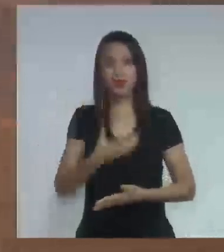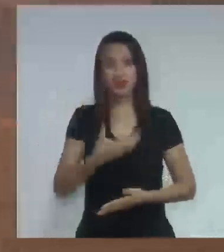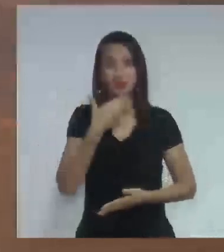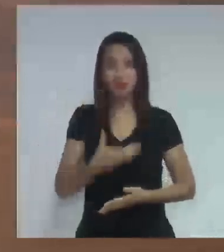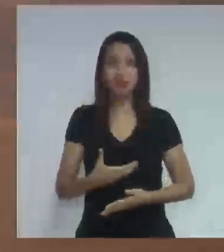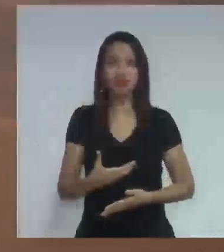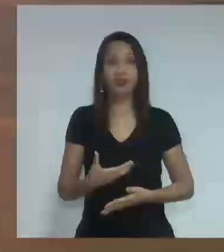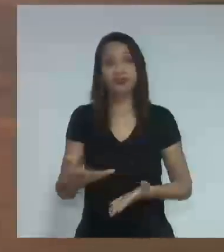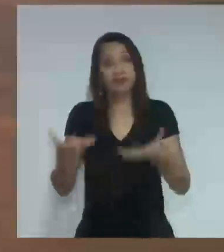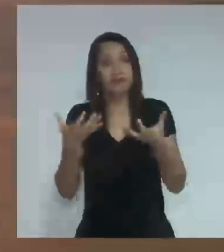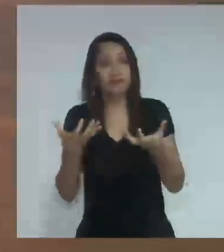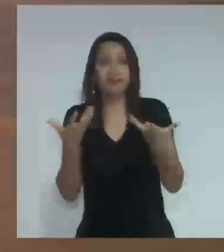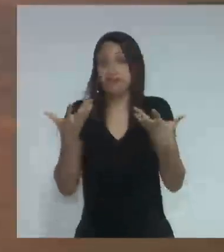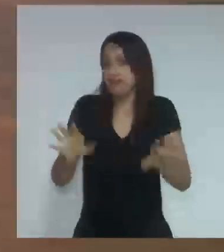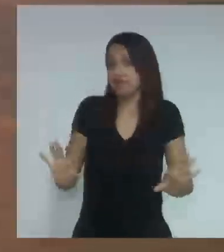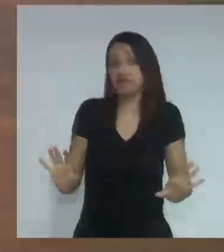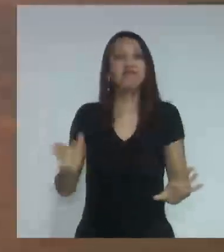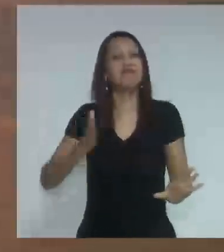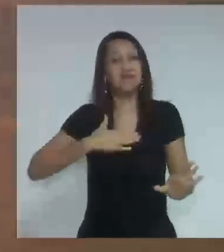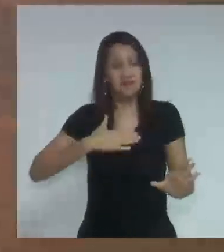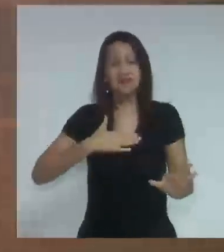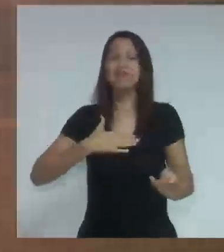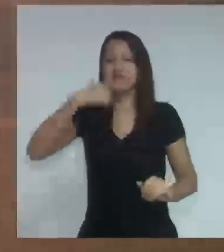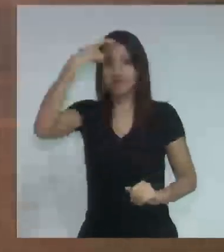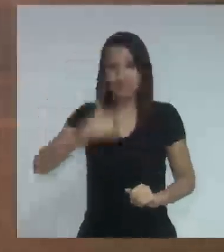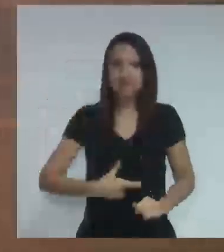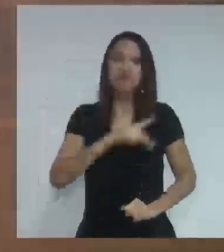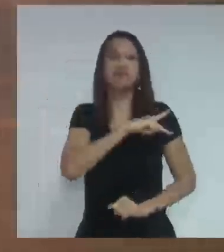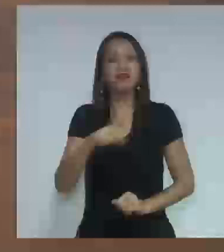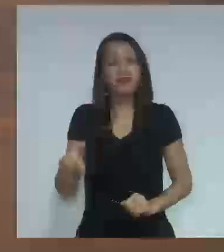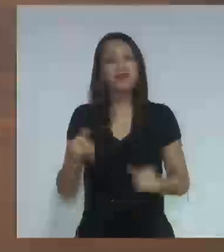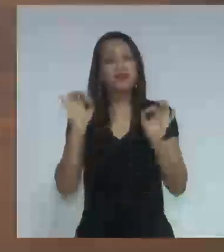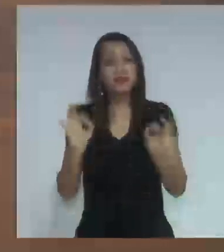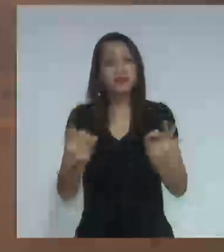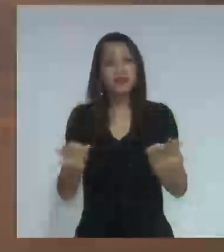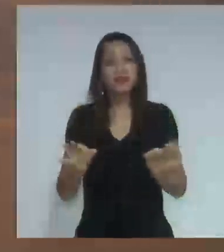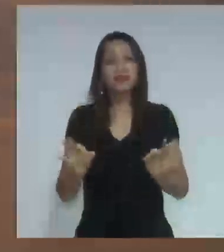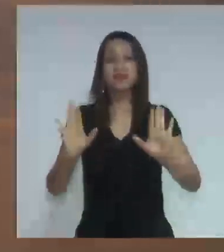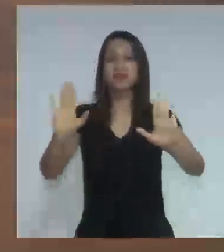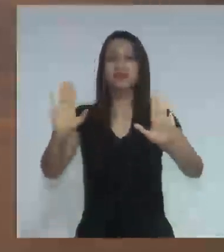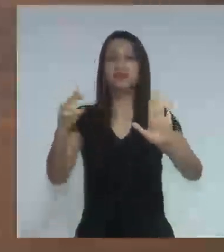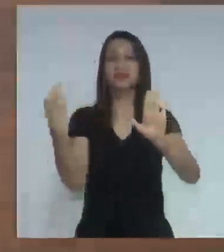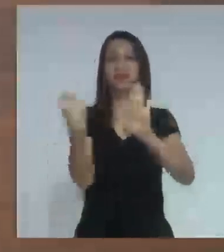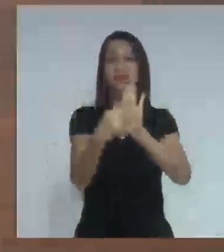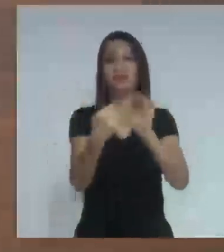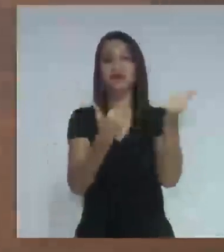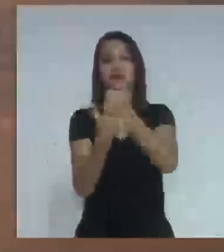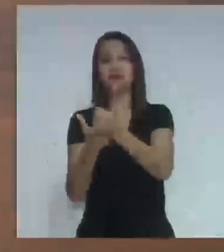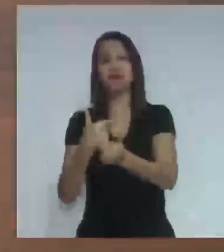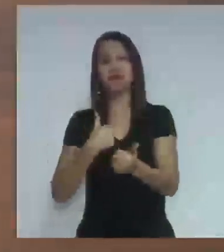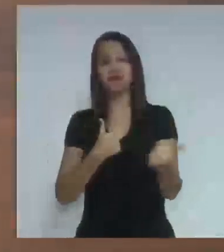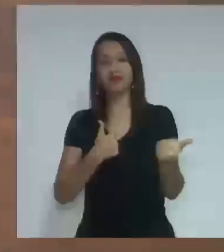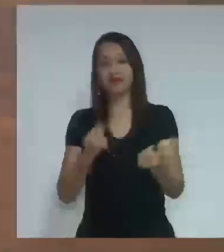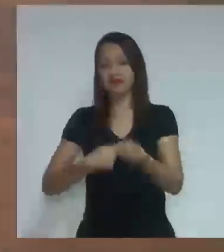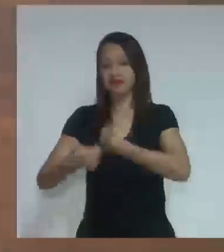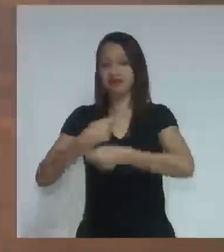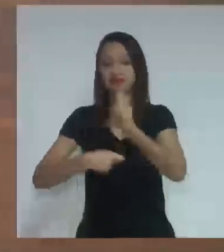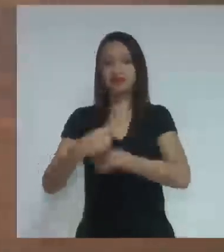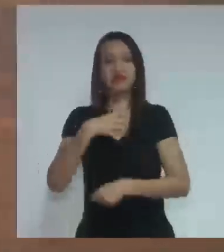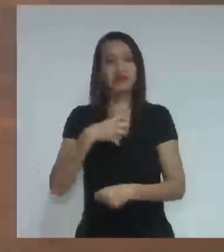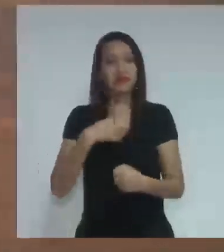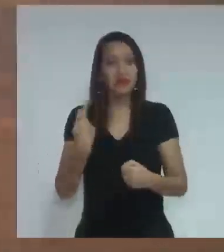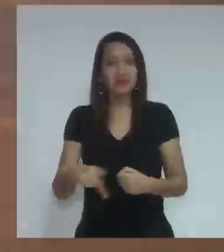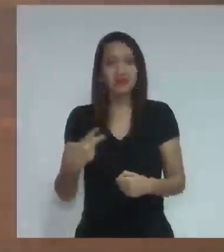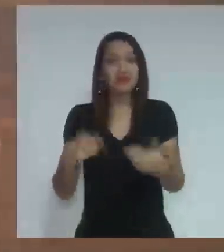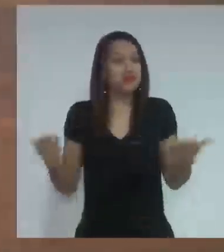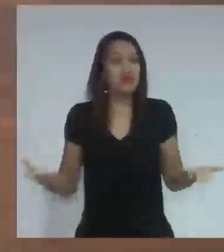um ou não, sou presidente até dezembro. Caso contrário, coloque o nome à prova, seja presidente, e aí administre a casa da maneira que